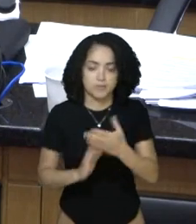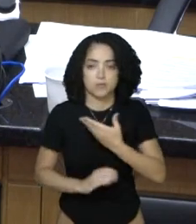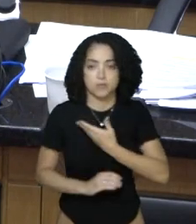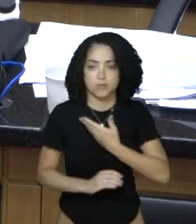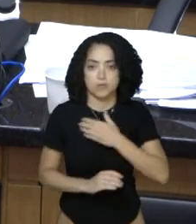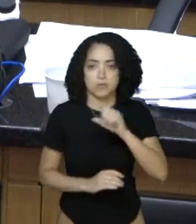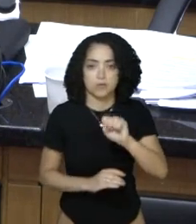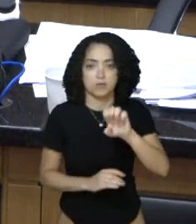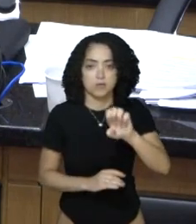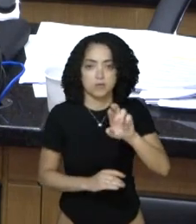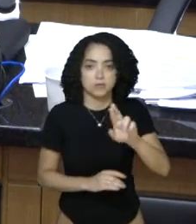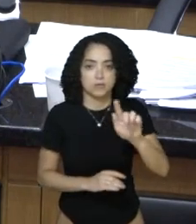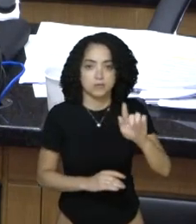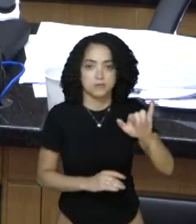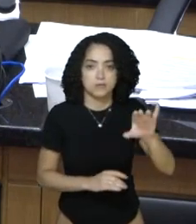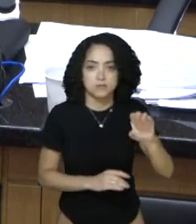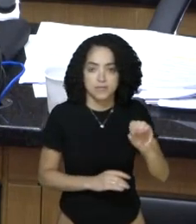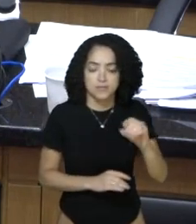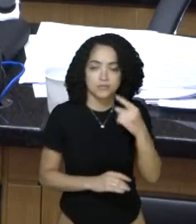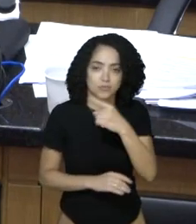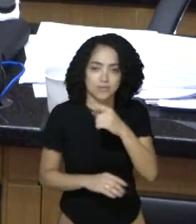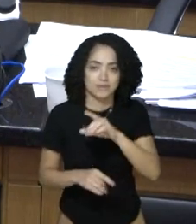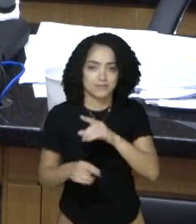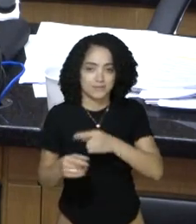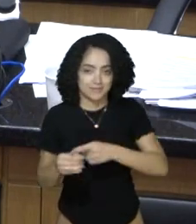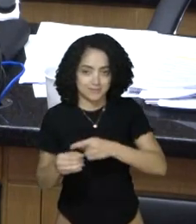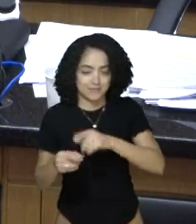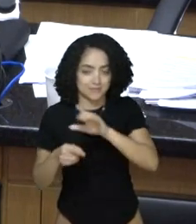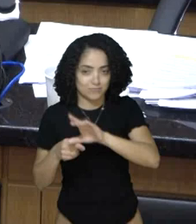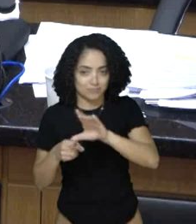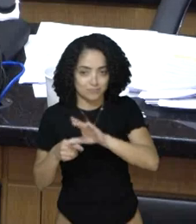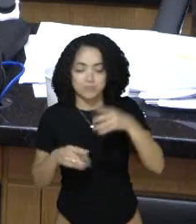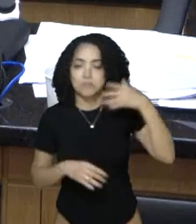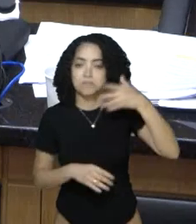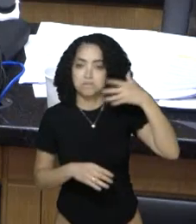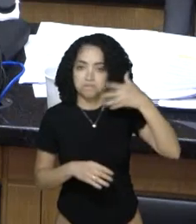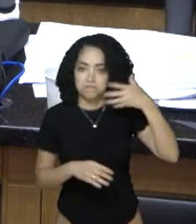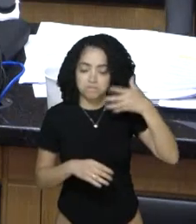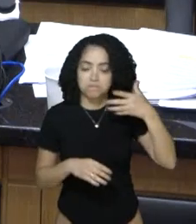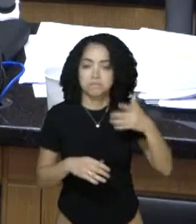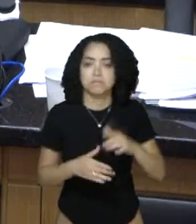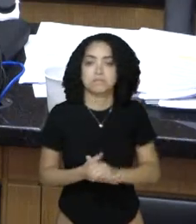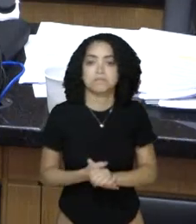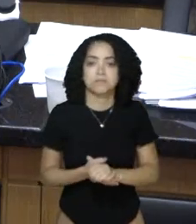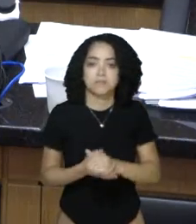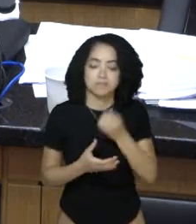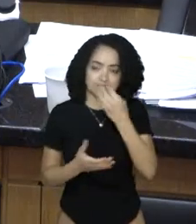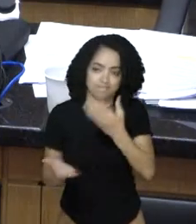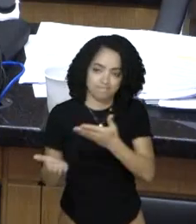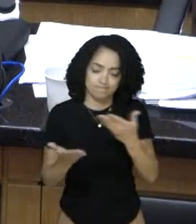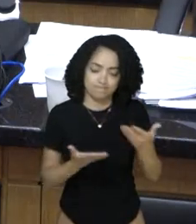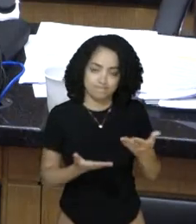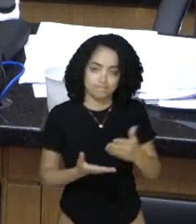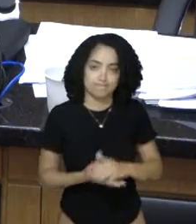Sérgio Collet, conterrâneo de Curitibanos, um grande palestrante, um executivo de empresa. Seja bem-vindo ao parlamento.